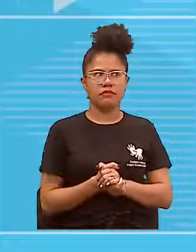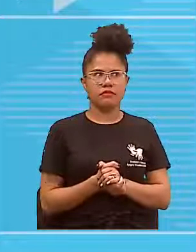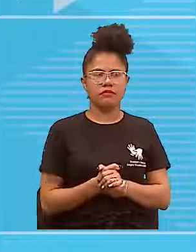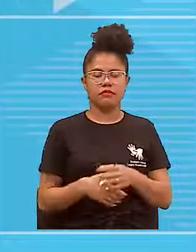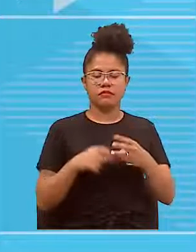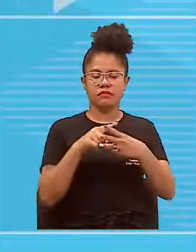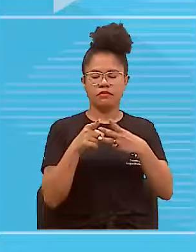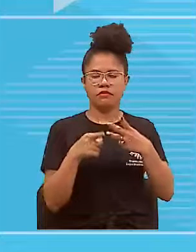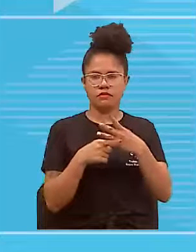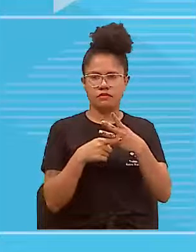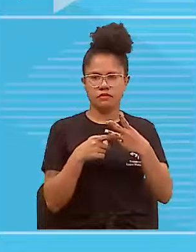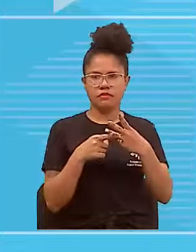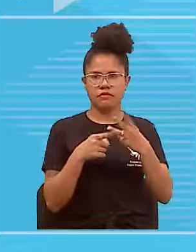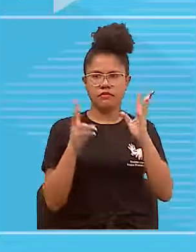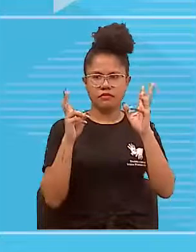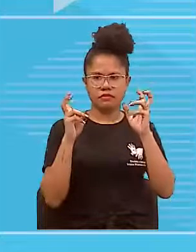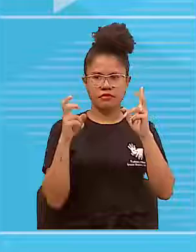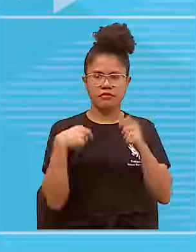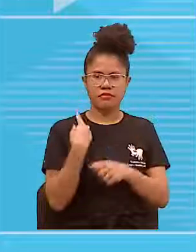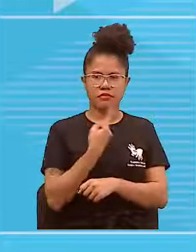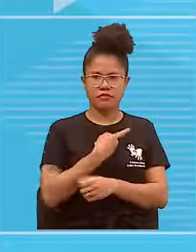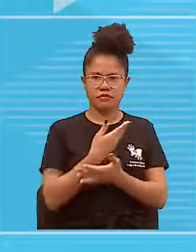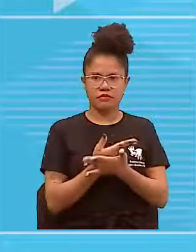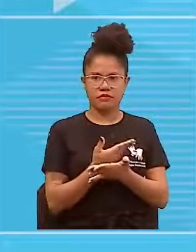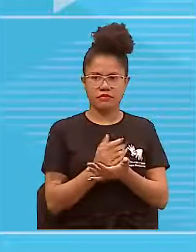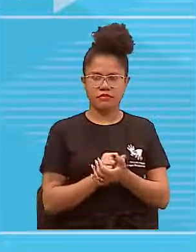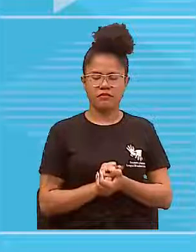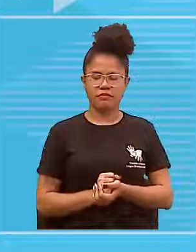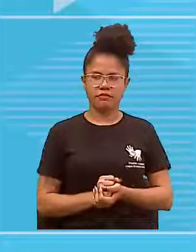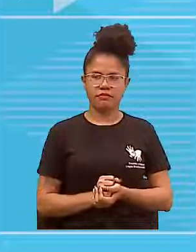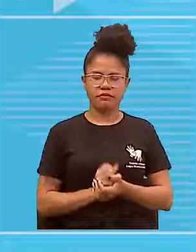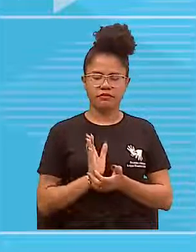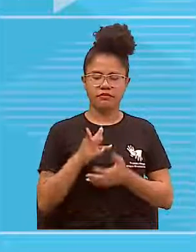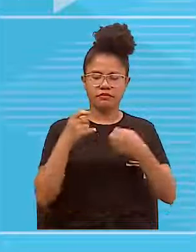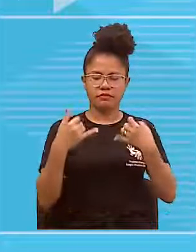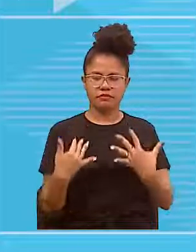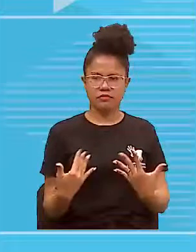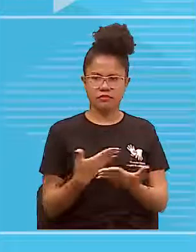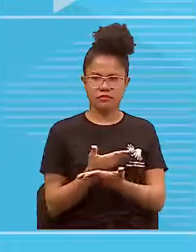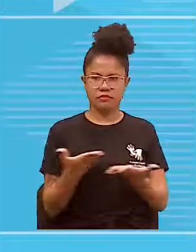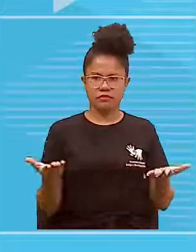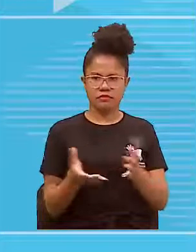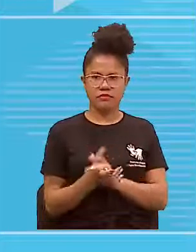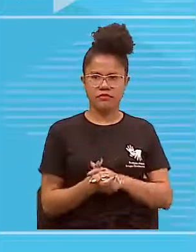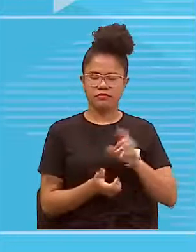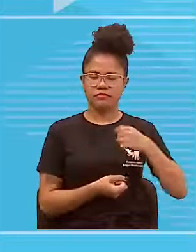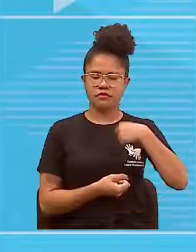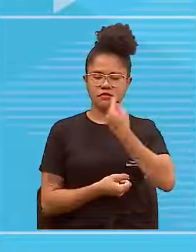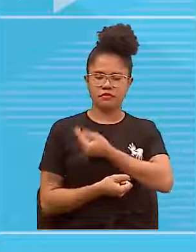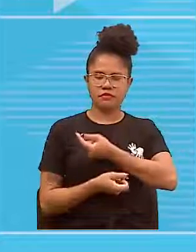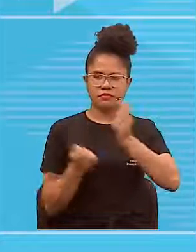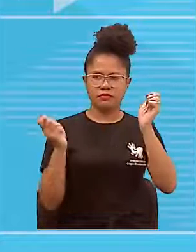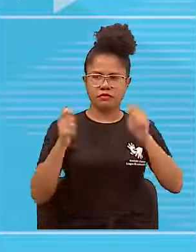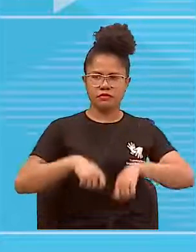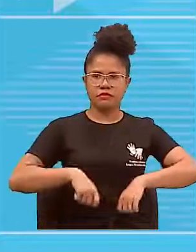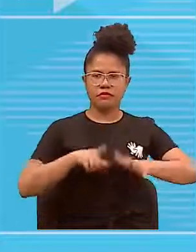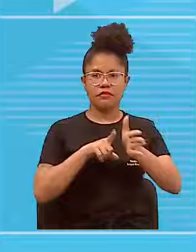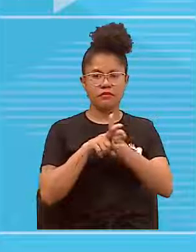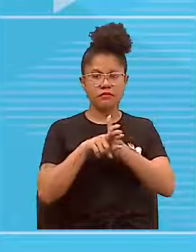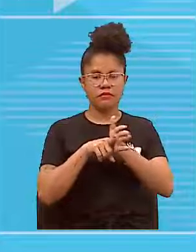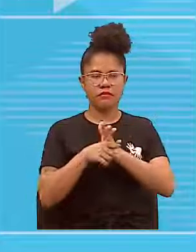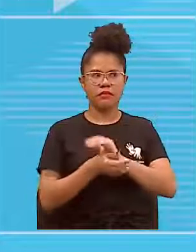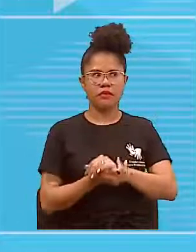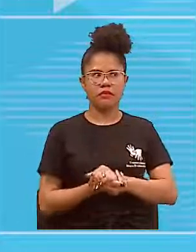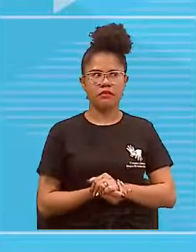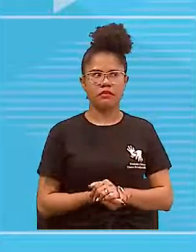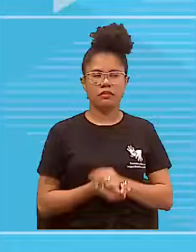a aula de hoje. Como eu falei para vocês, a gente precisa de dados. Presta atenção.